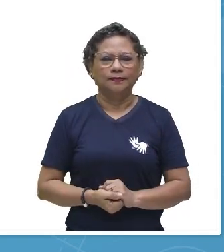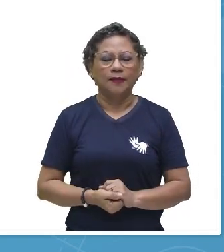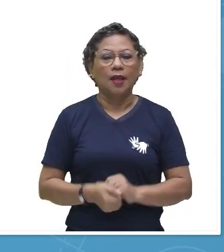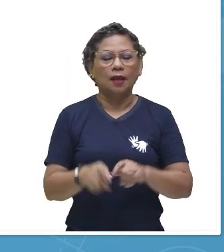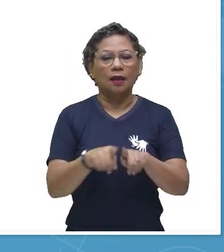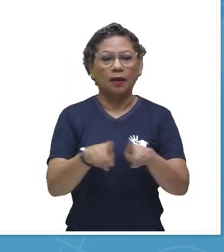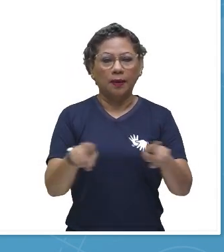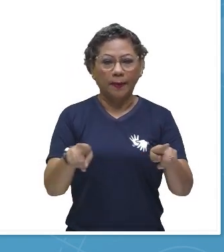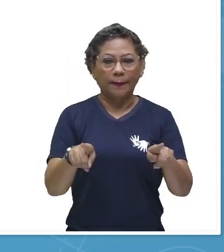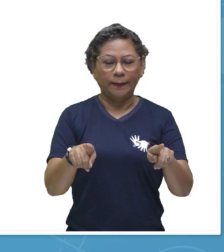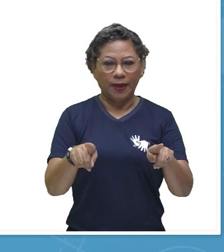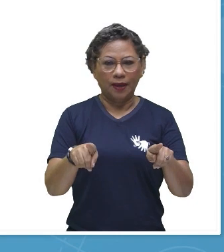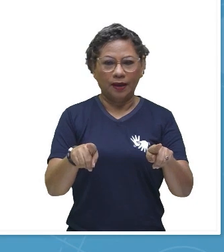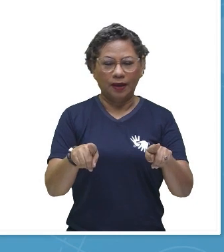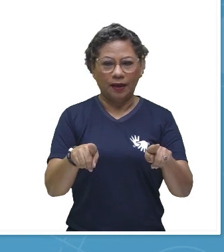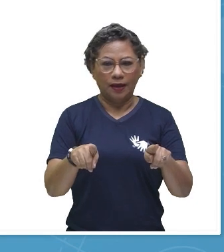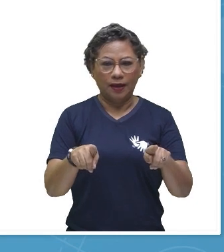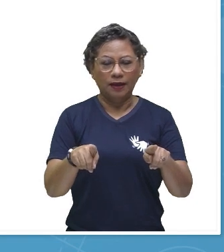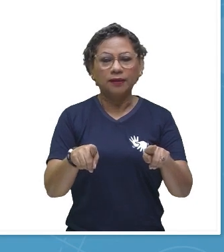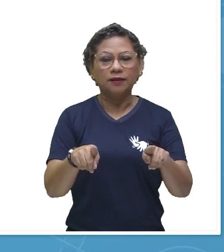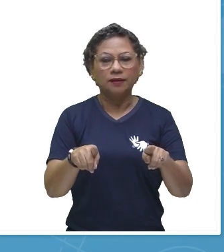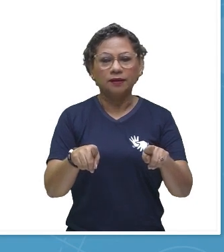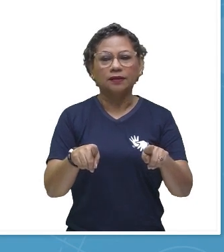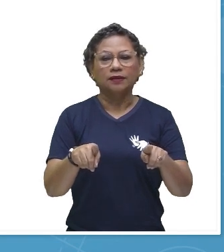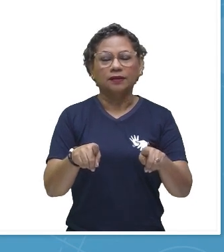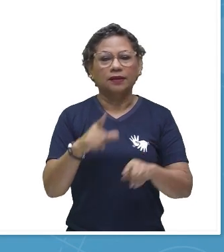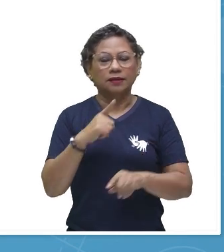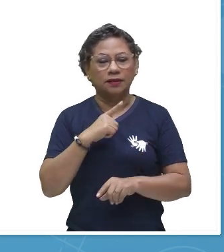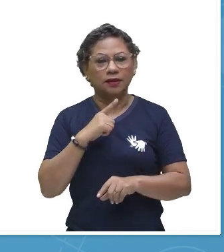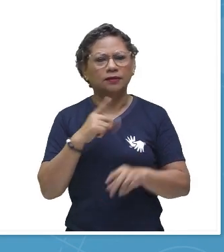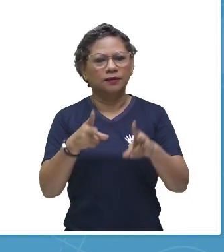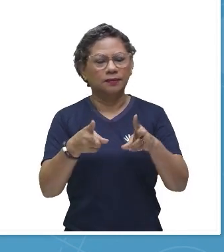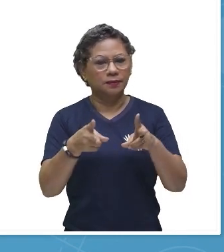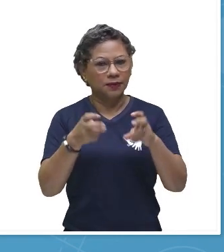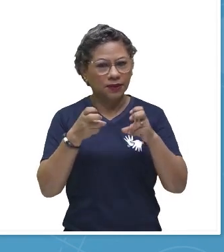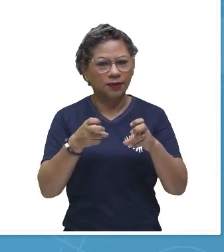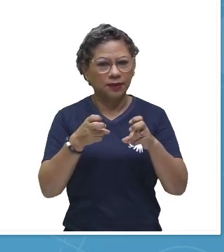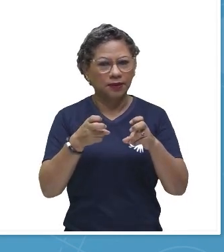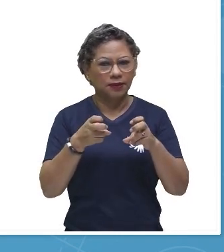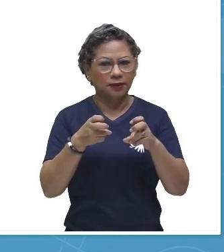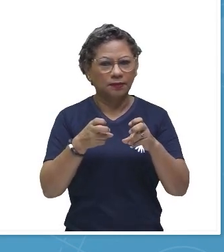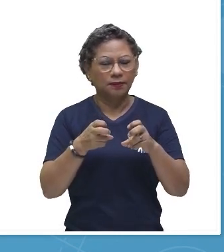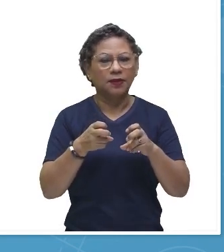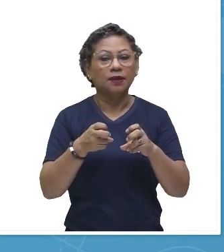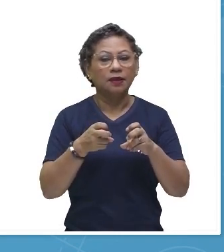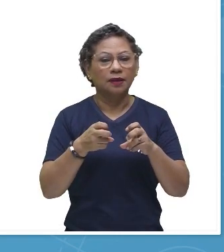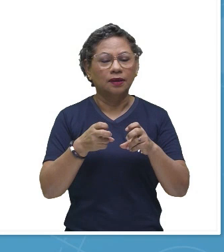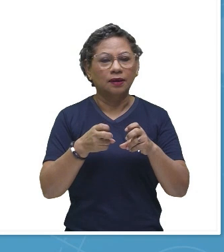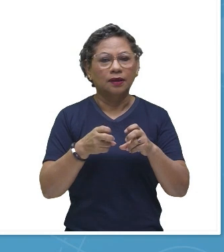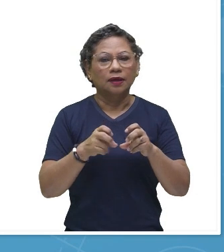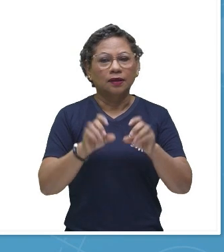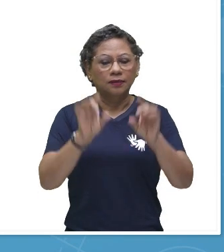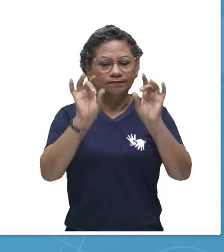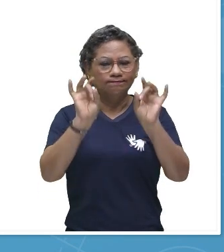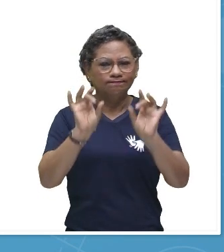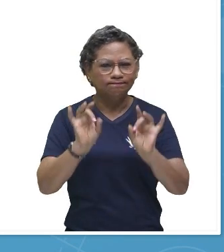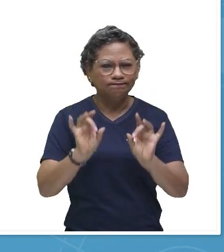Porém, nas retas concorrentes, a gente tem um caso especial, que são